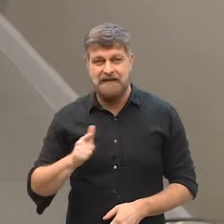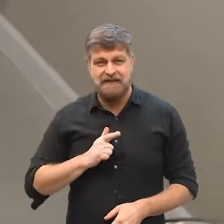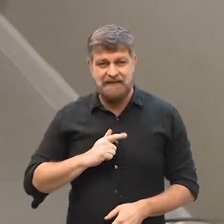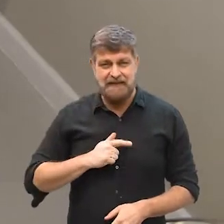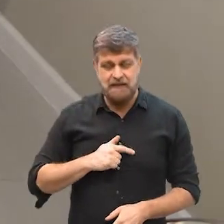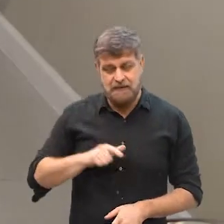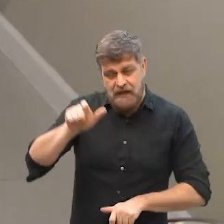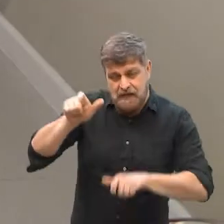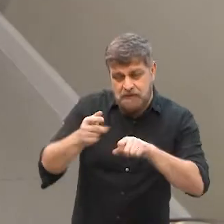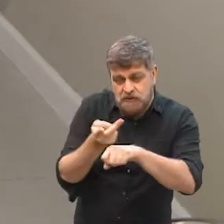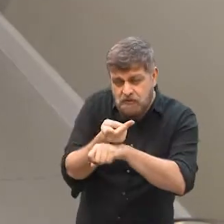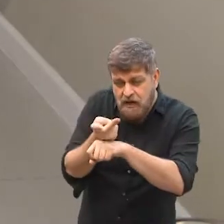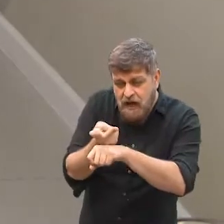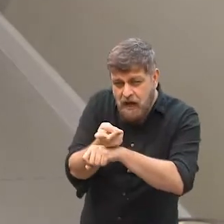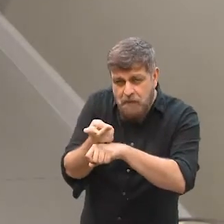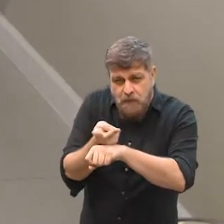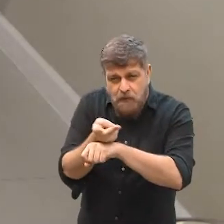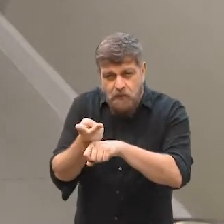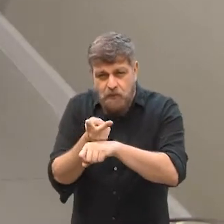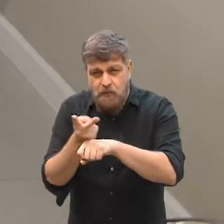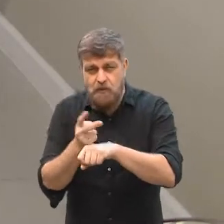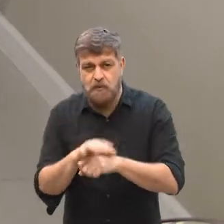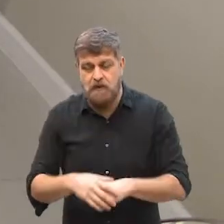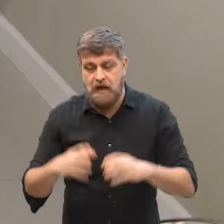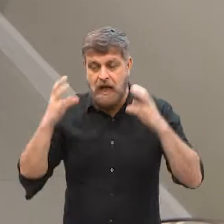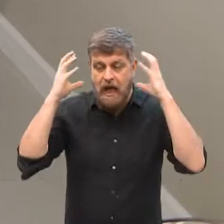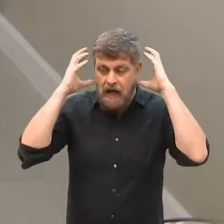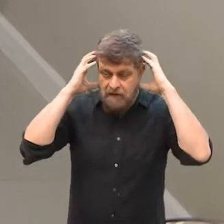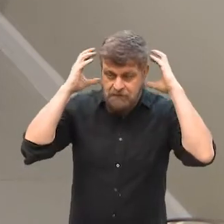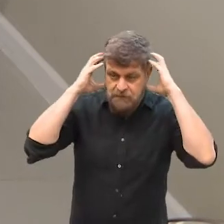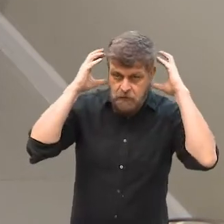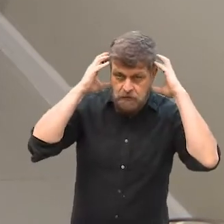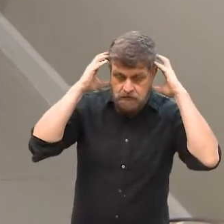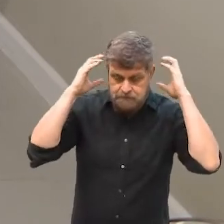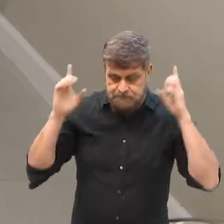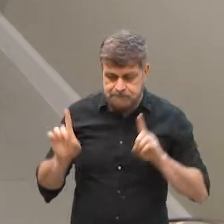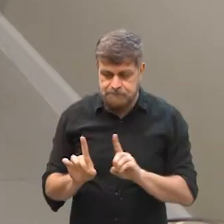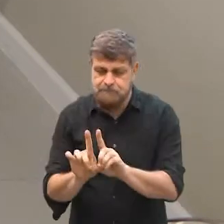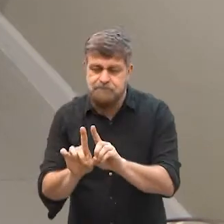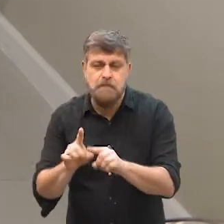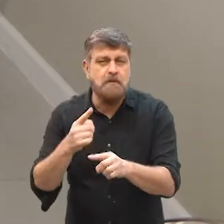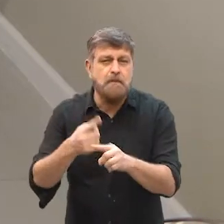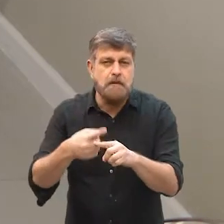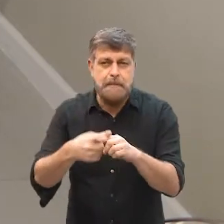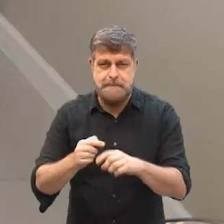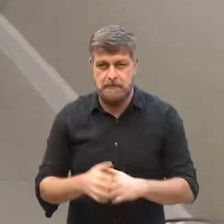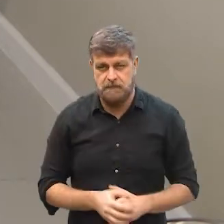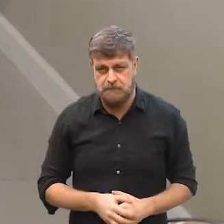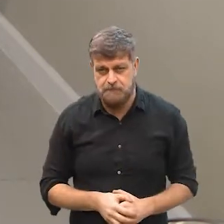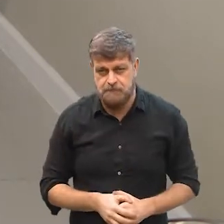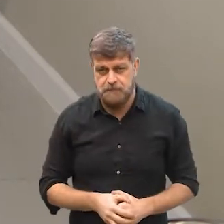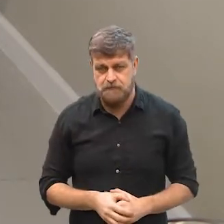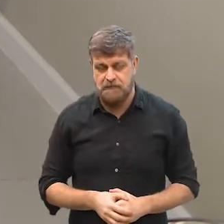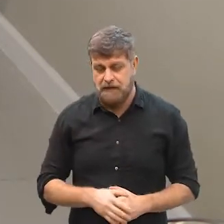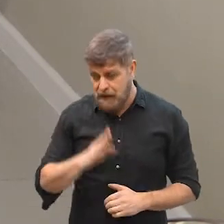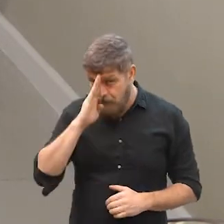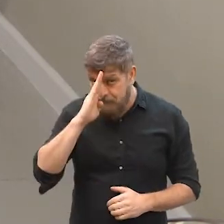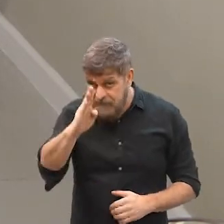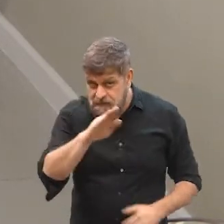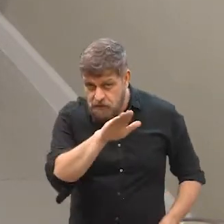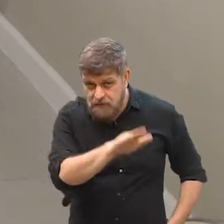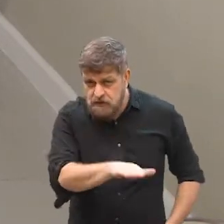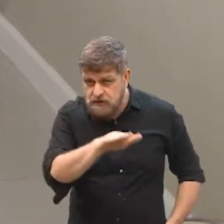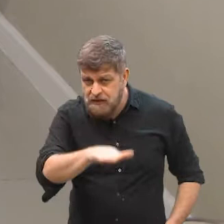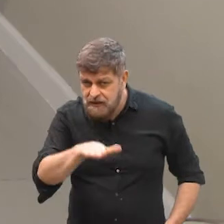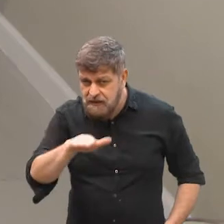gente procura, né, o trabalho de uma fonoaudióloga. Por quê? Então, principalmente hoje, as crianças, no